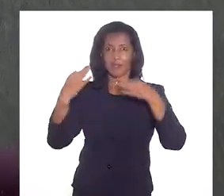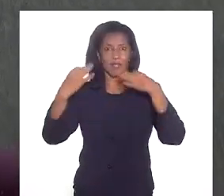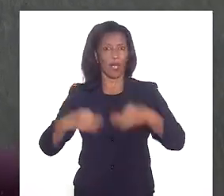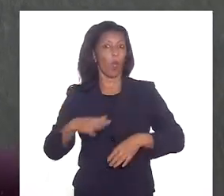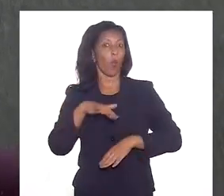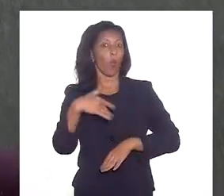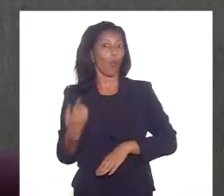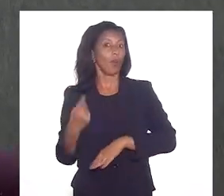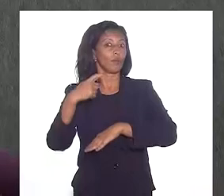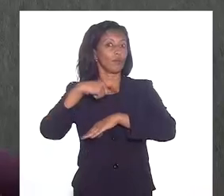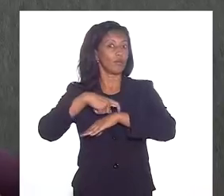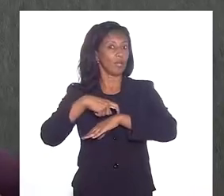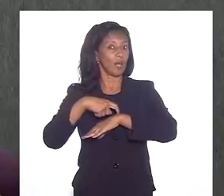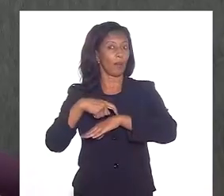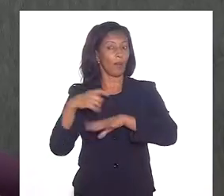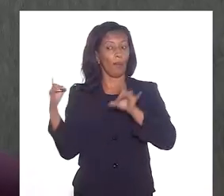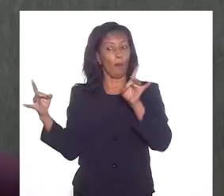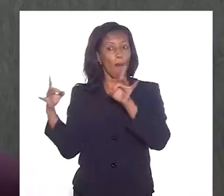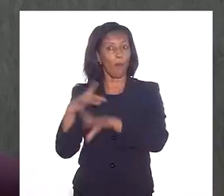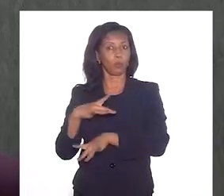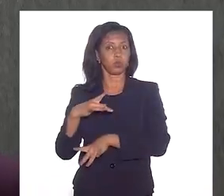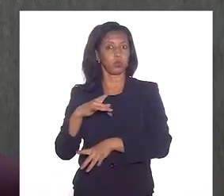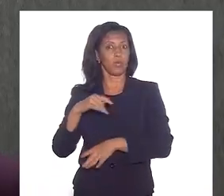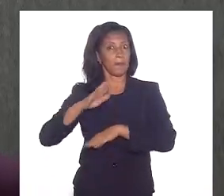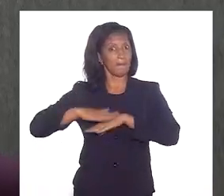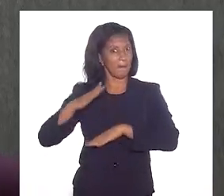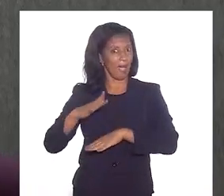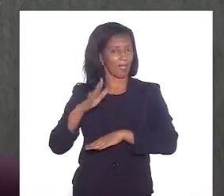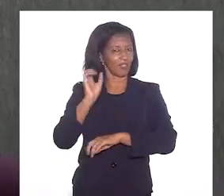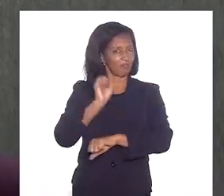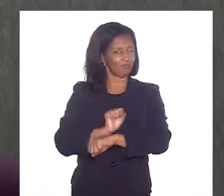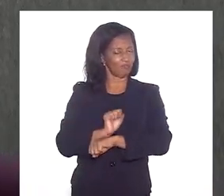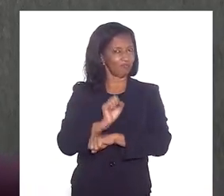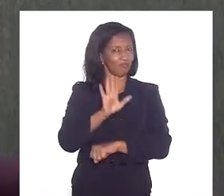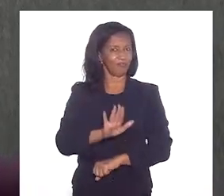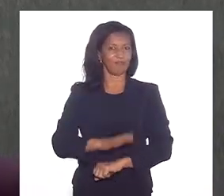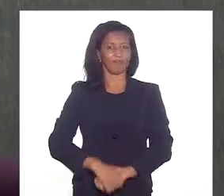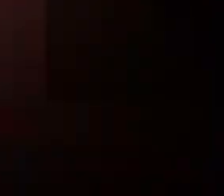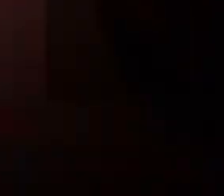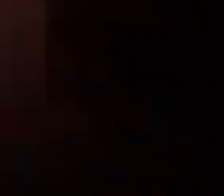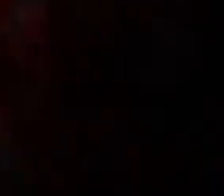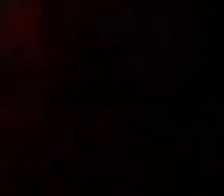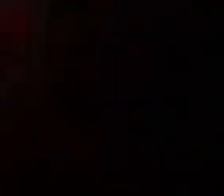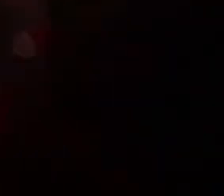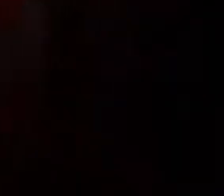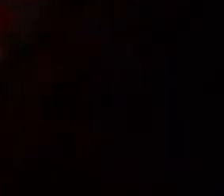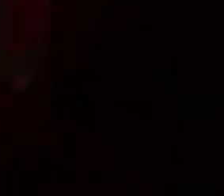receita dar certo. Quanto tempo demora para o pão ficar pronto e muito mais. Não sai daí!